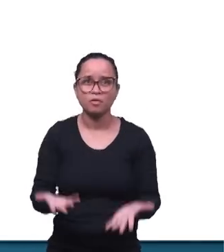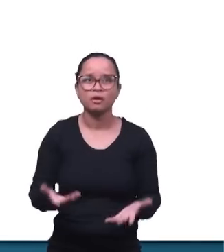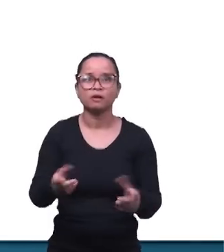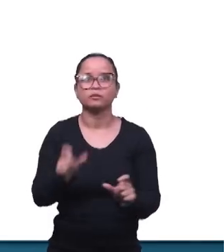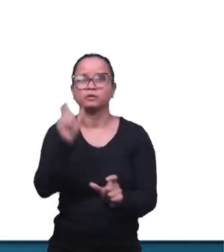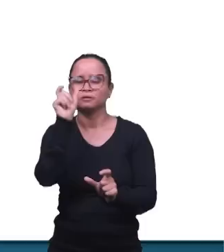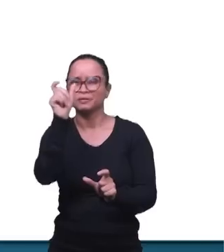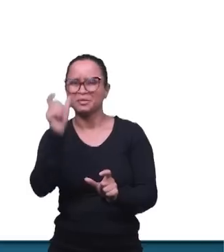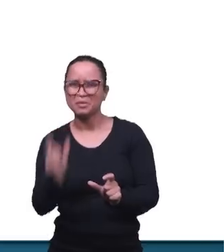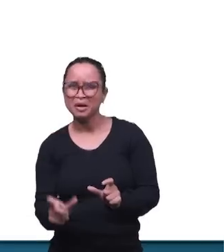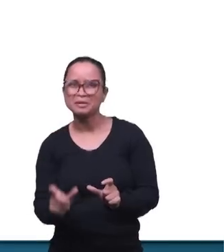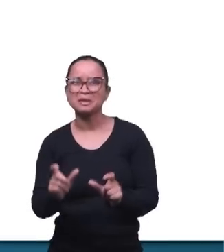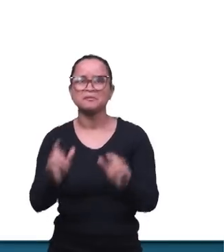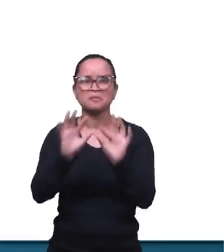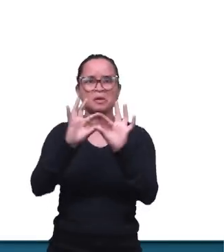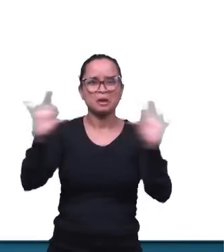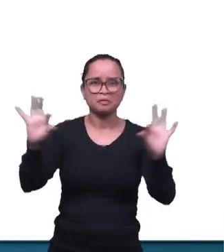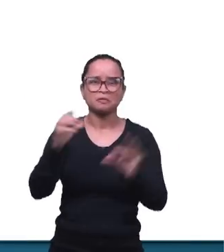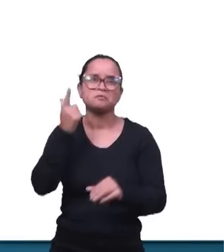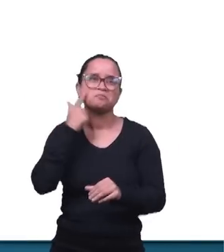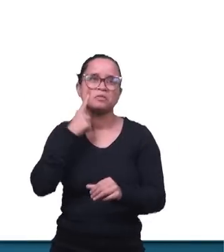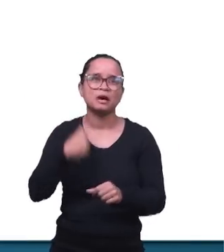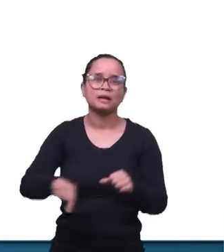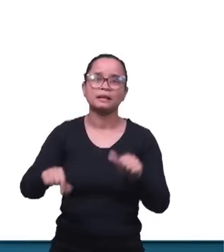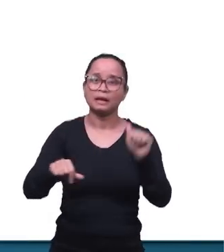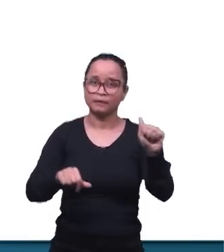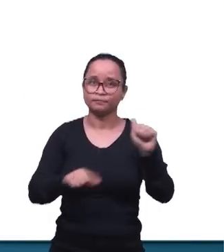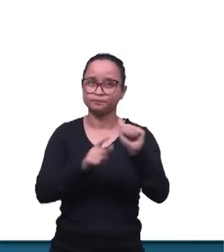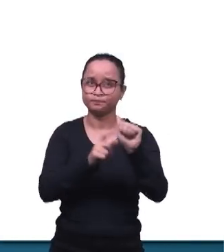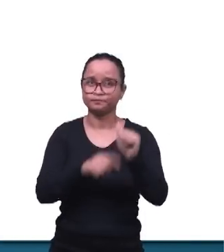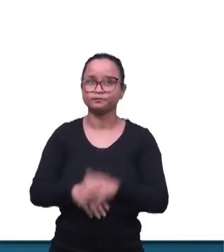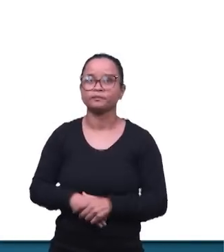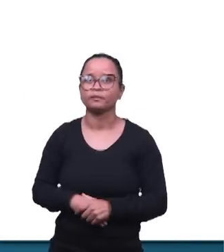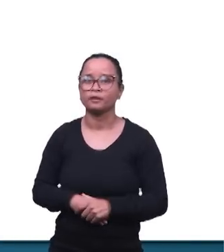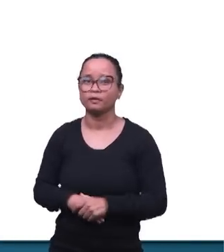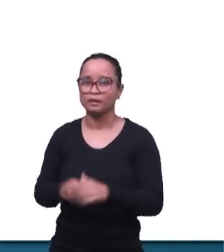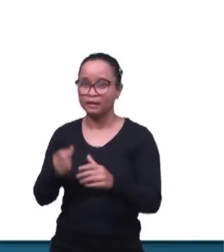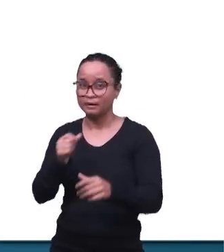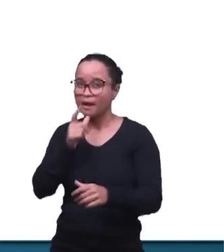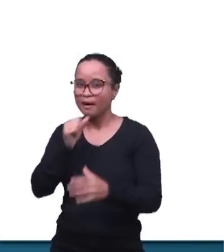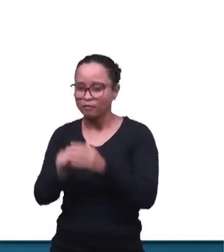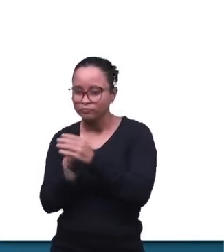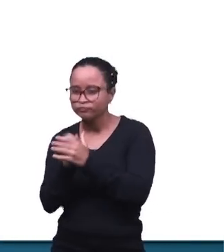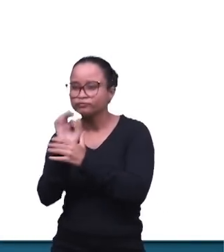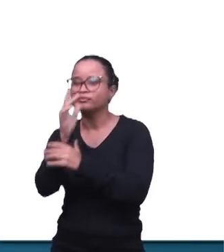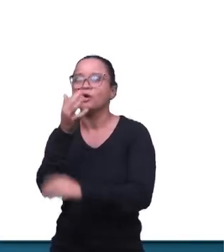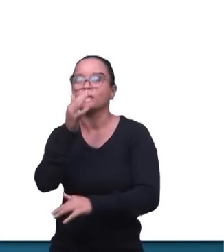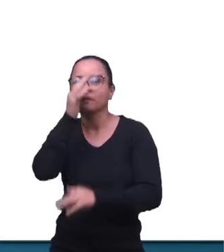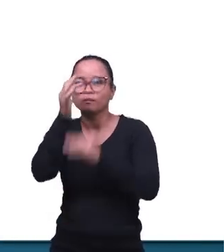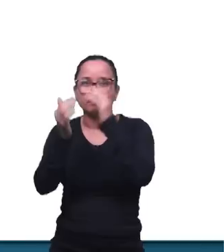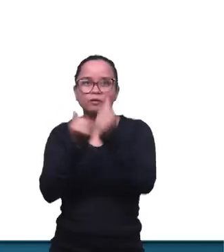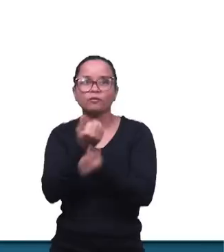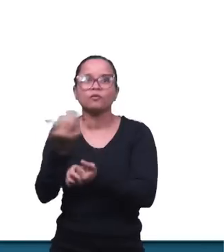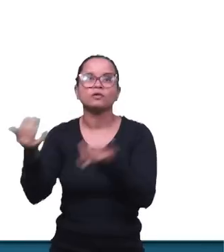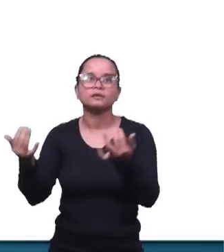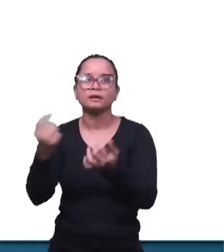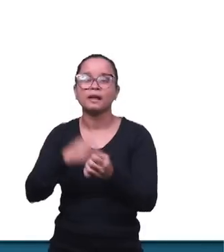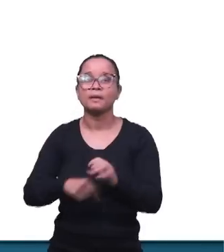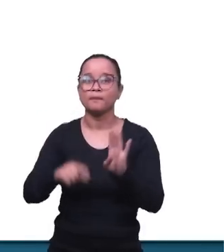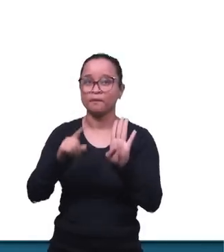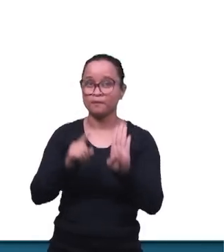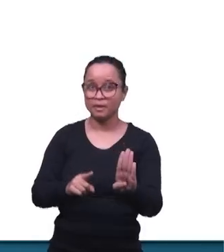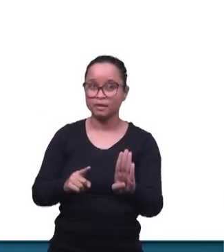das seguintes expressões? A fonte dos jardins, o poço das águas vivas e